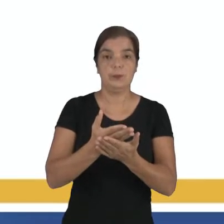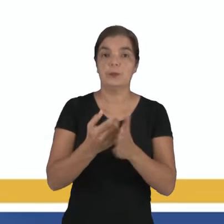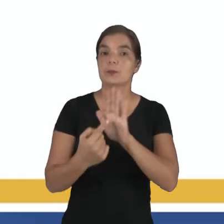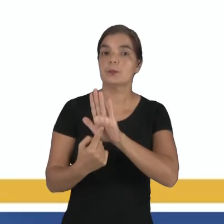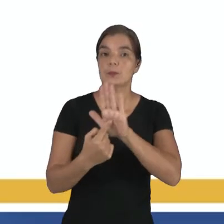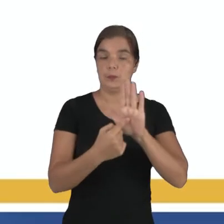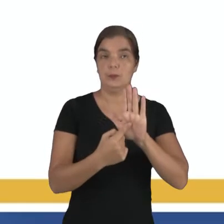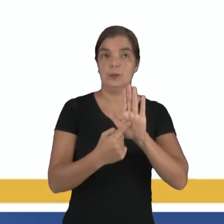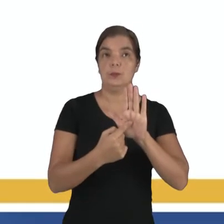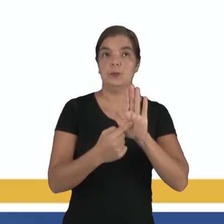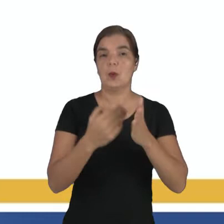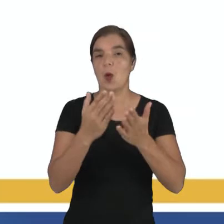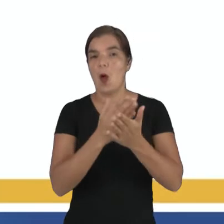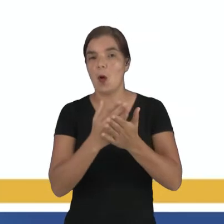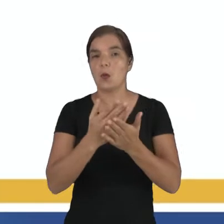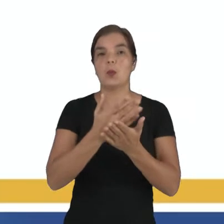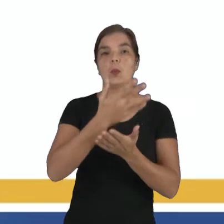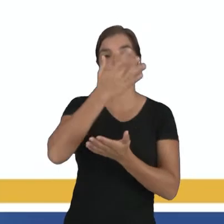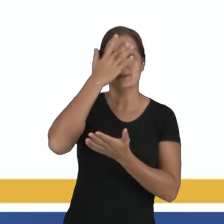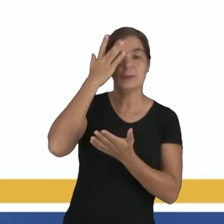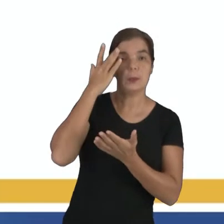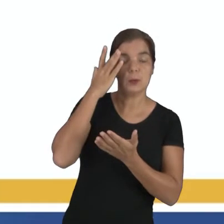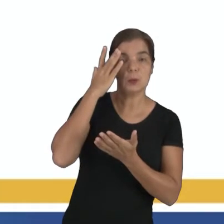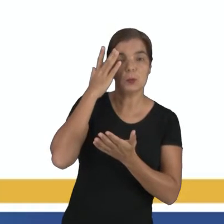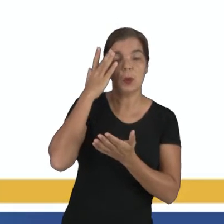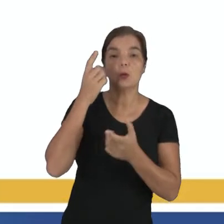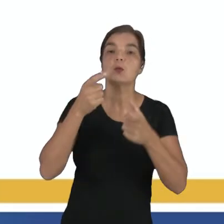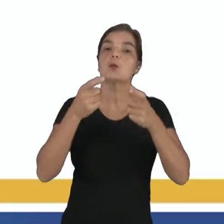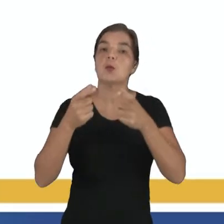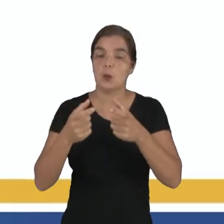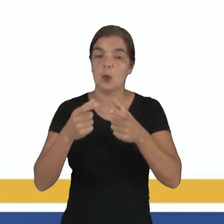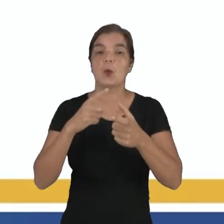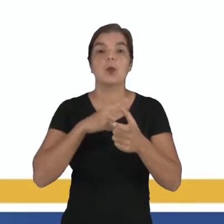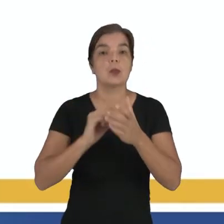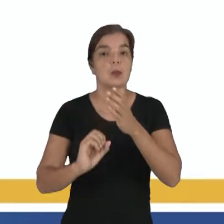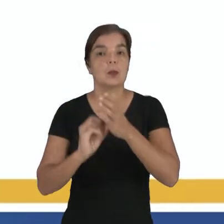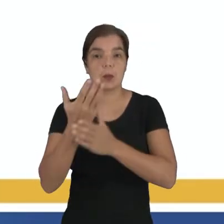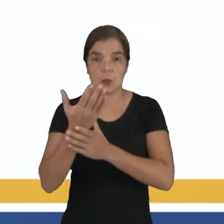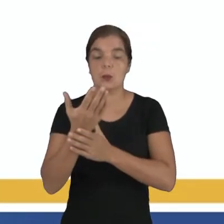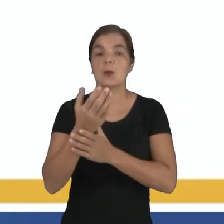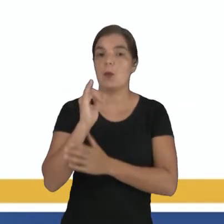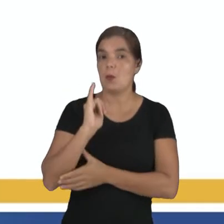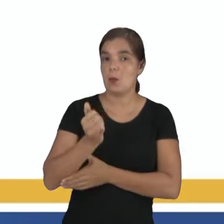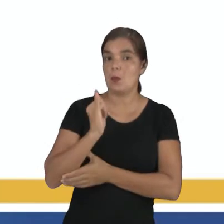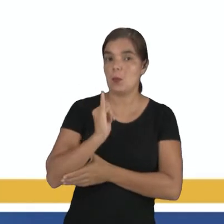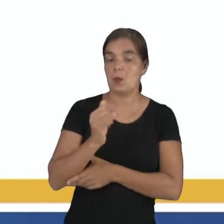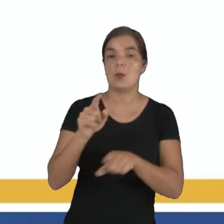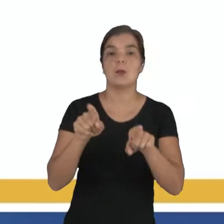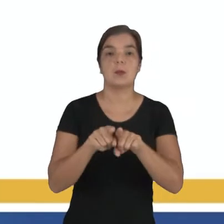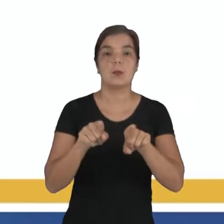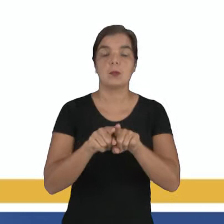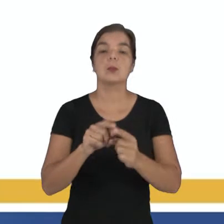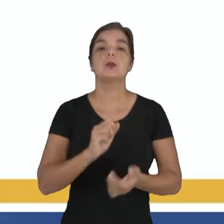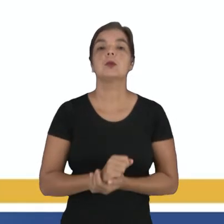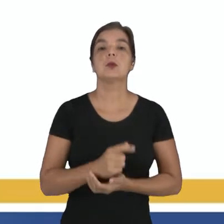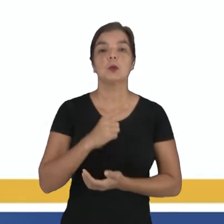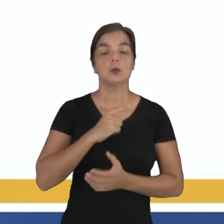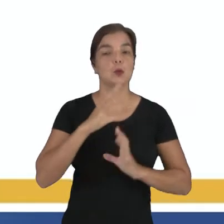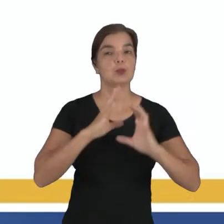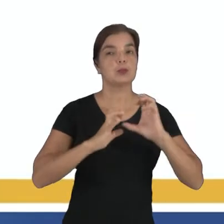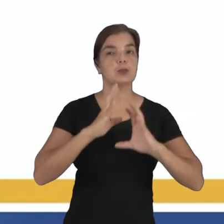são apresentados ali alguns personagens e o espaço onde está acontecendo a narrativa. Daí nós temos